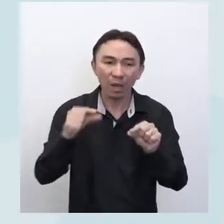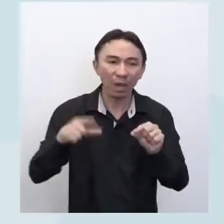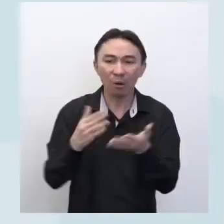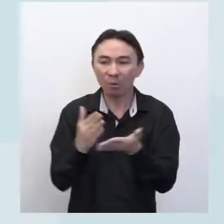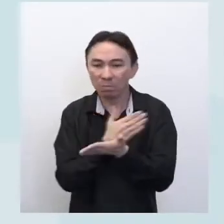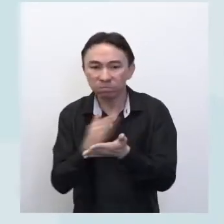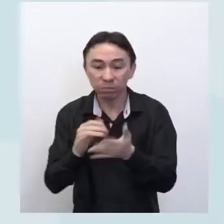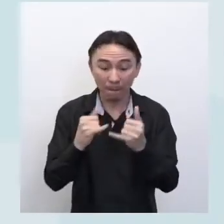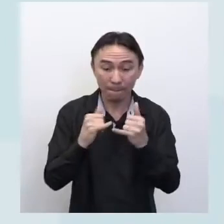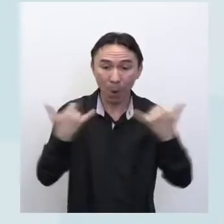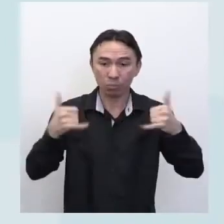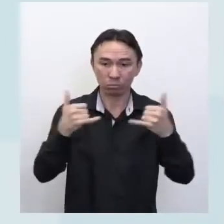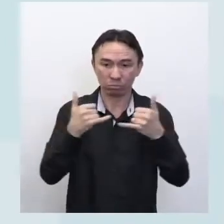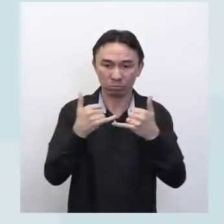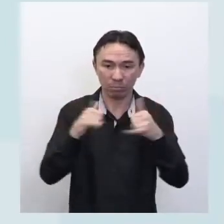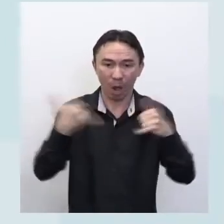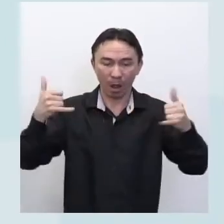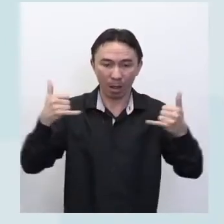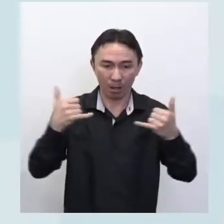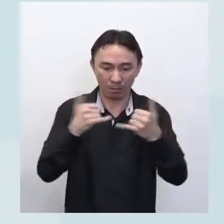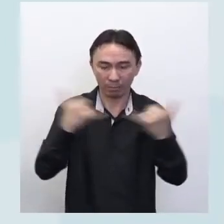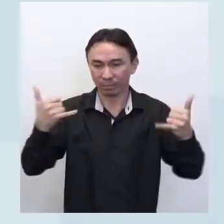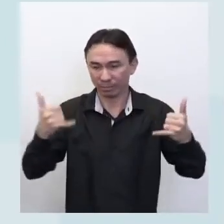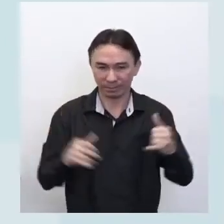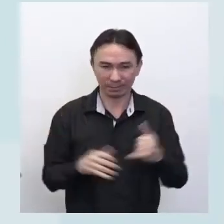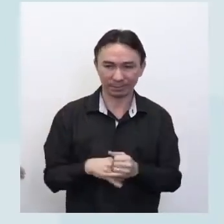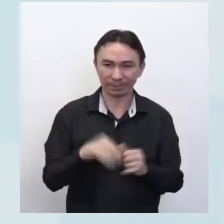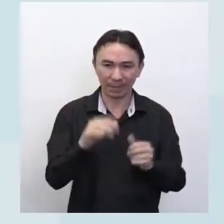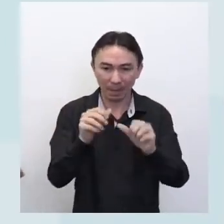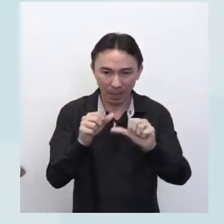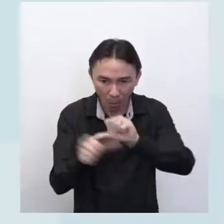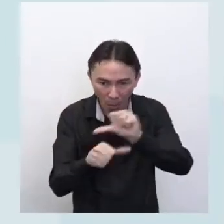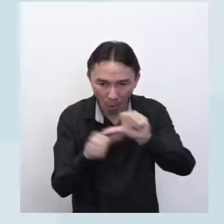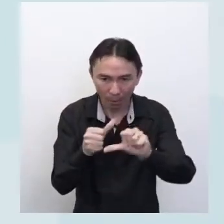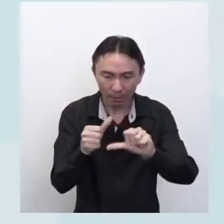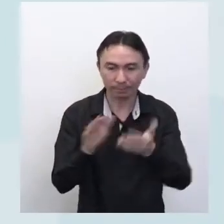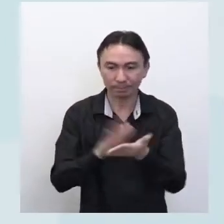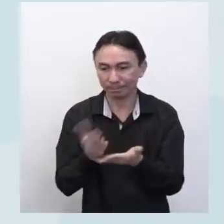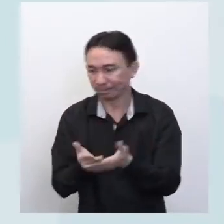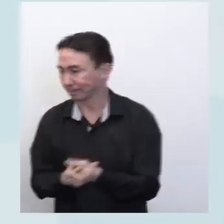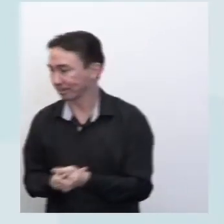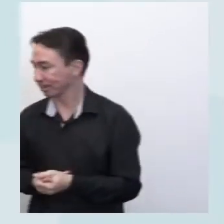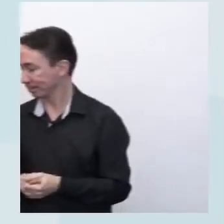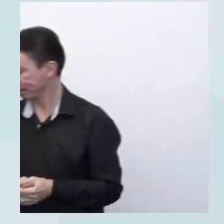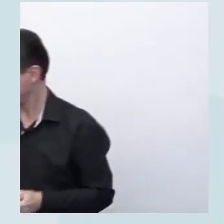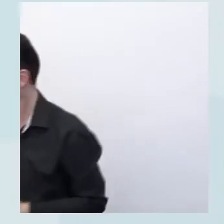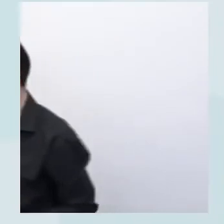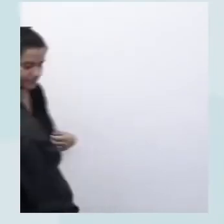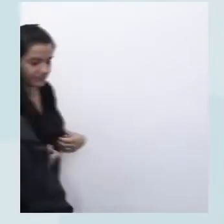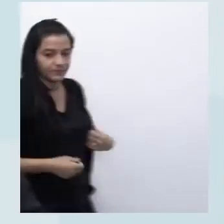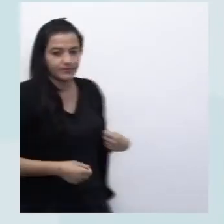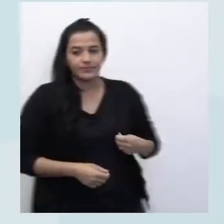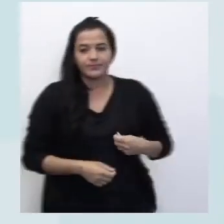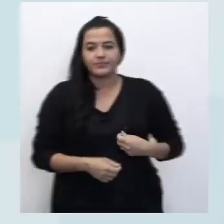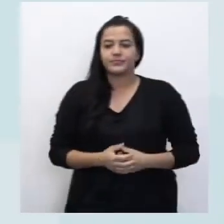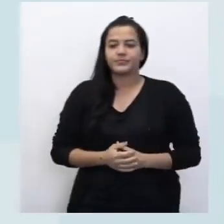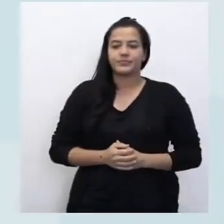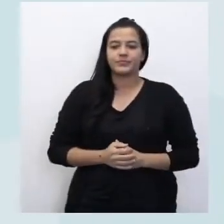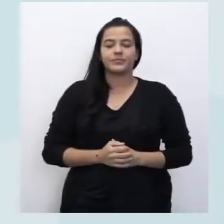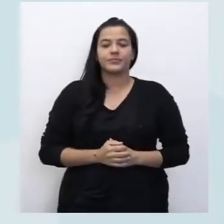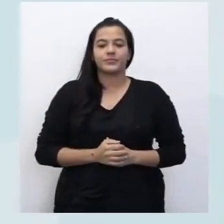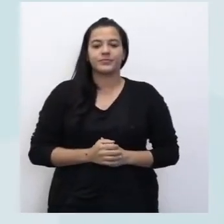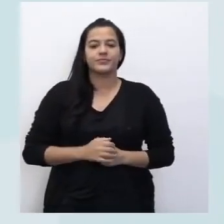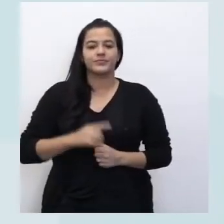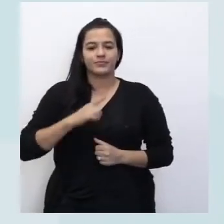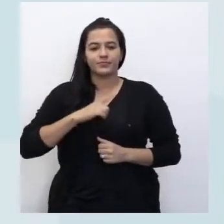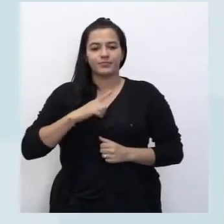né? E esses impulsos seriam, por exemplo, a idealização, aquela pessoa que não tem